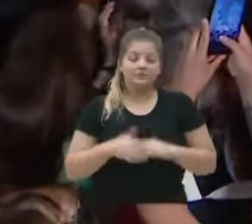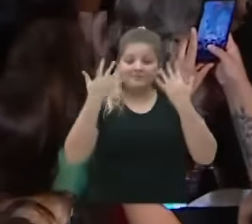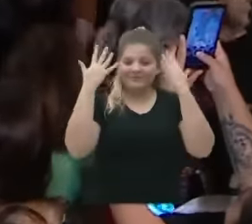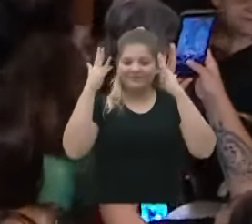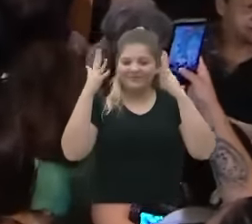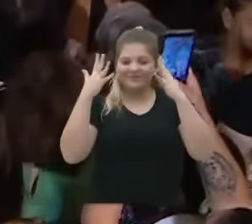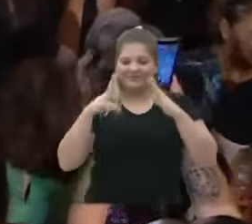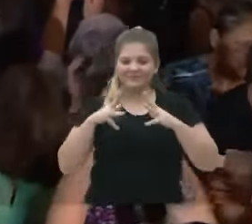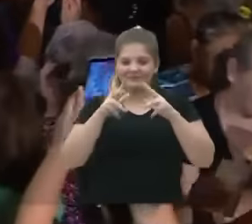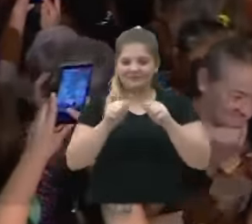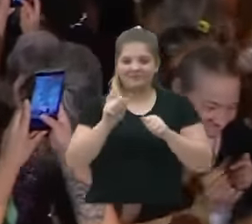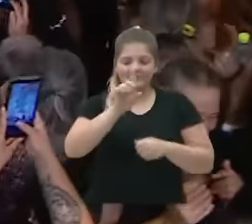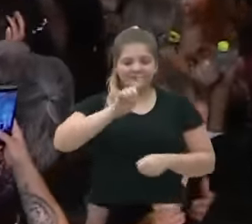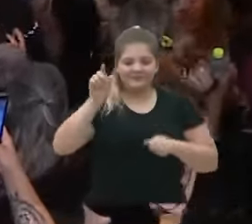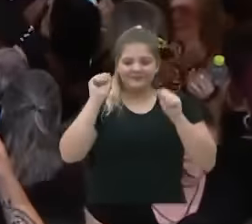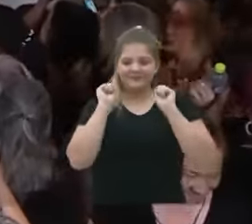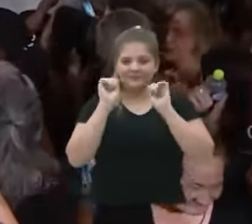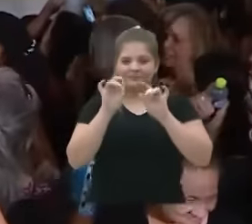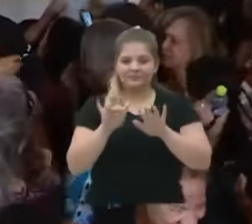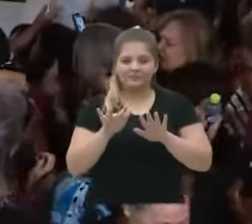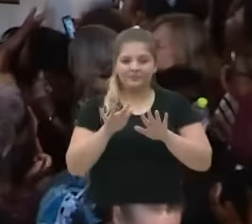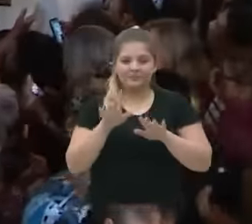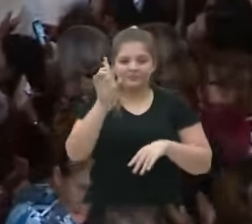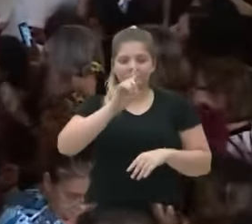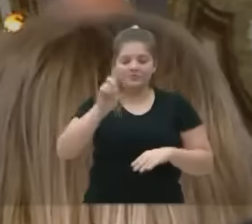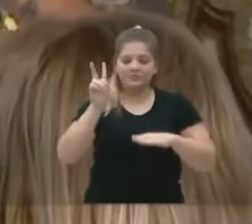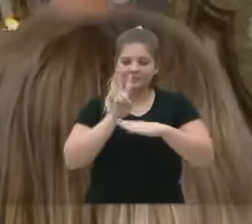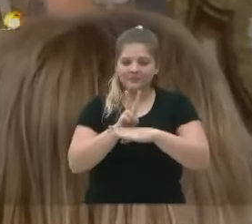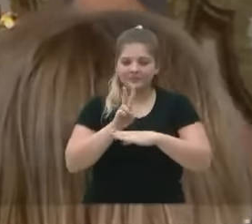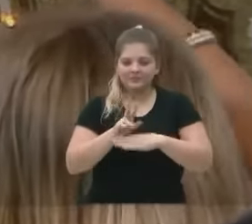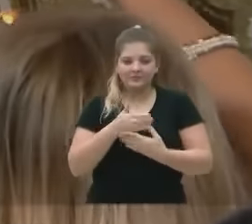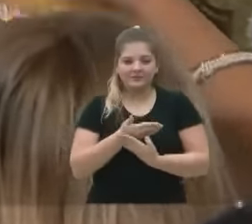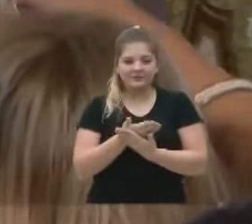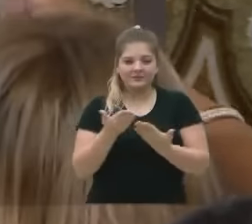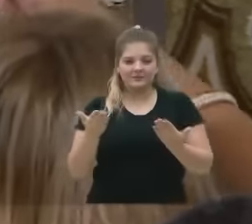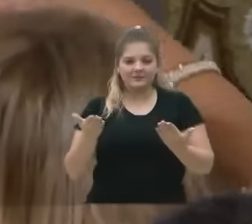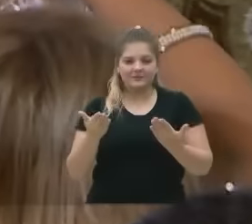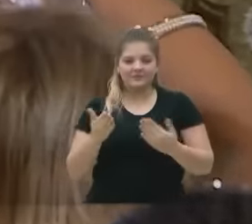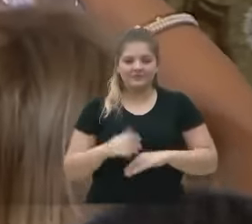Parabéns, mães. Deus abençoe. Deus proteja vocês.